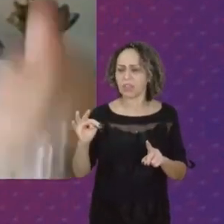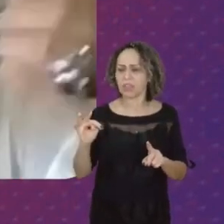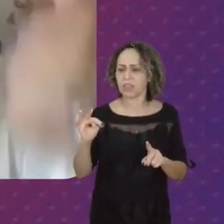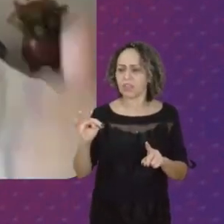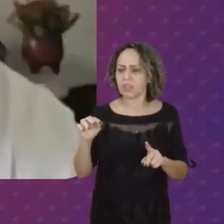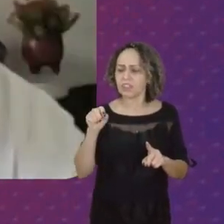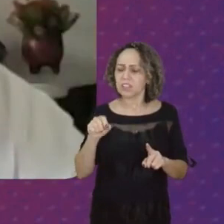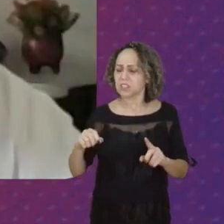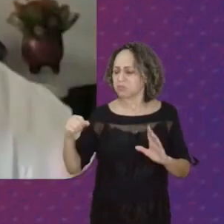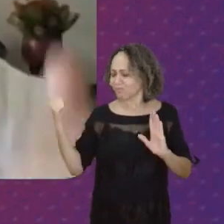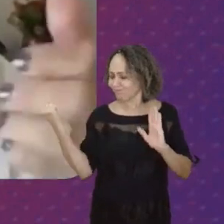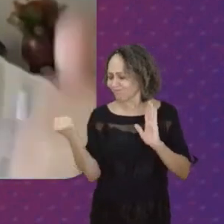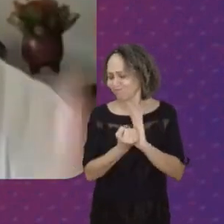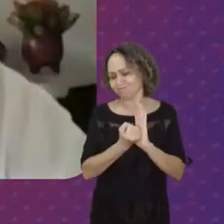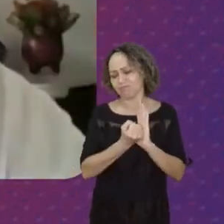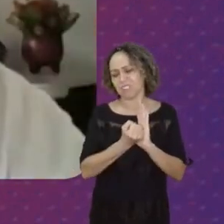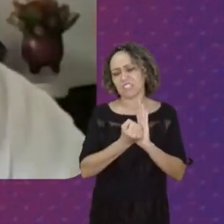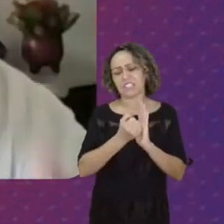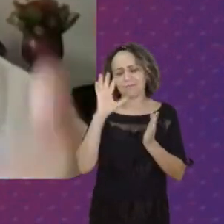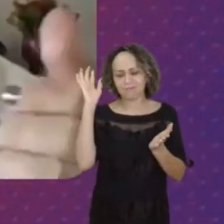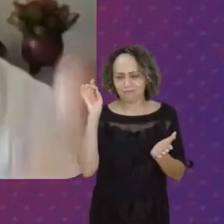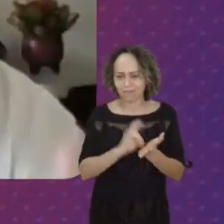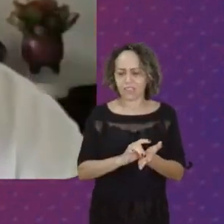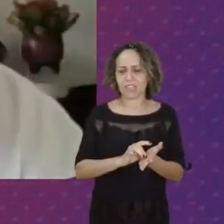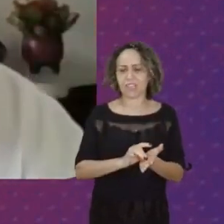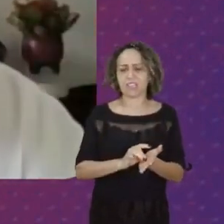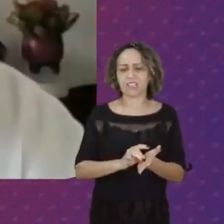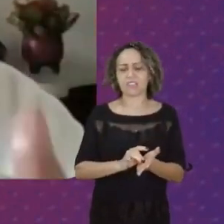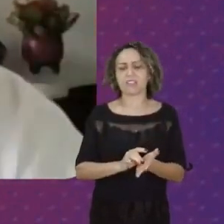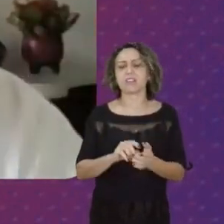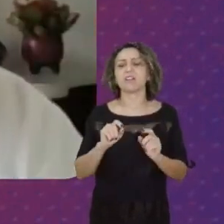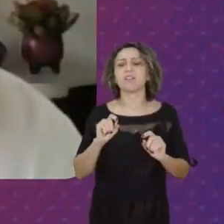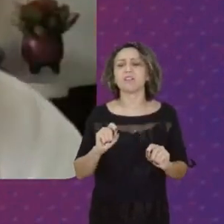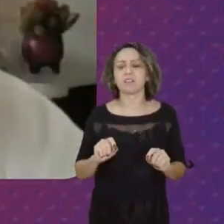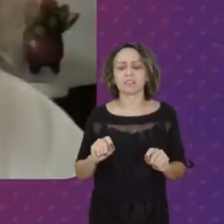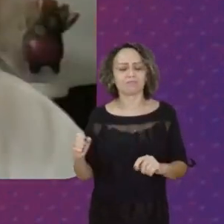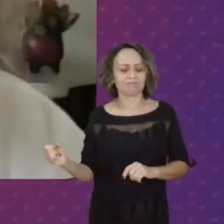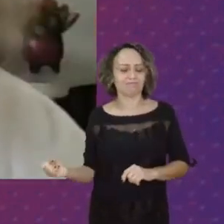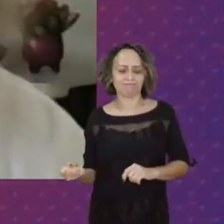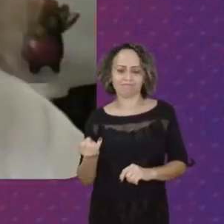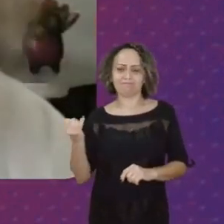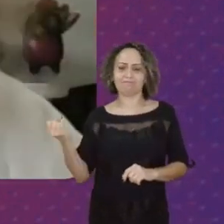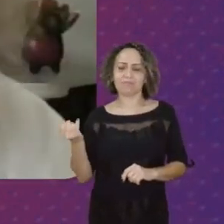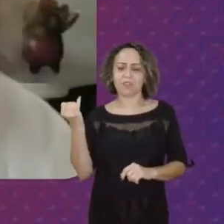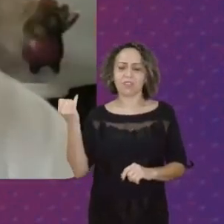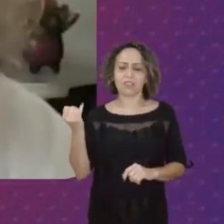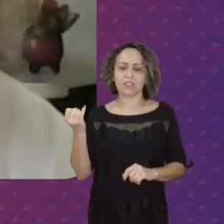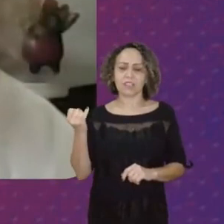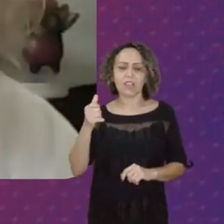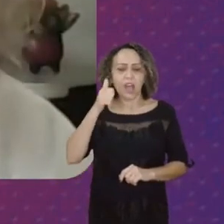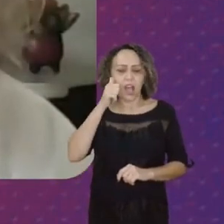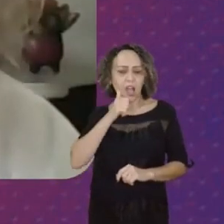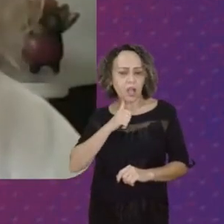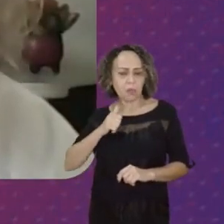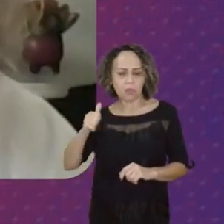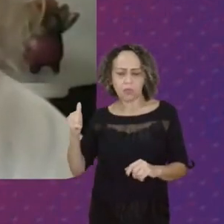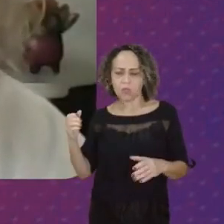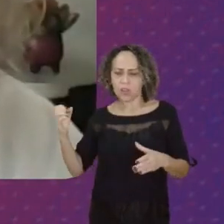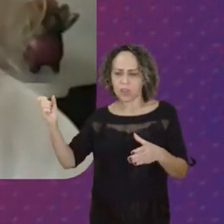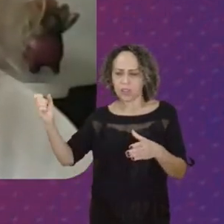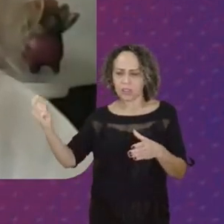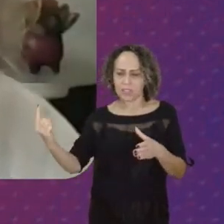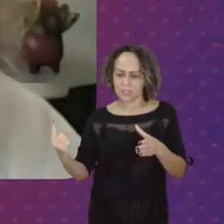ato simbólico, real, concreto e importante da participação das